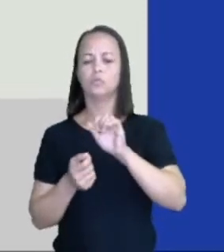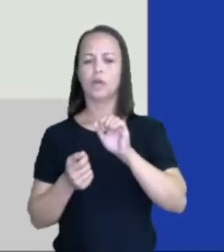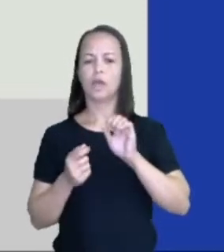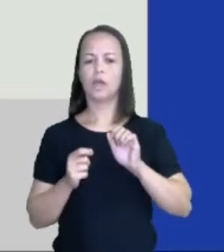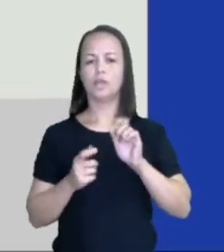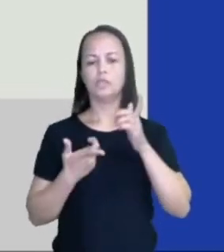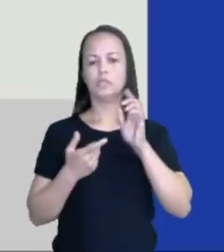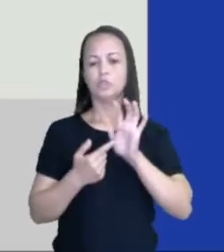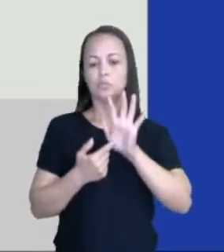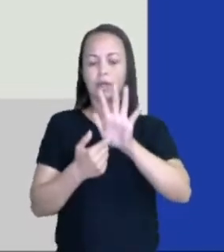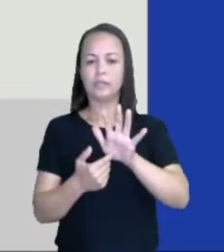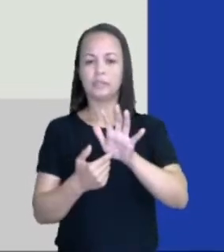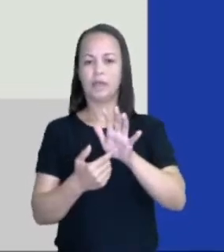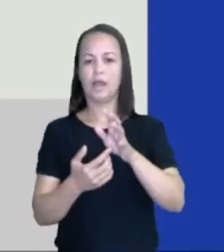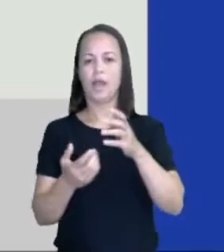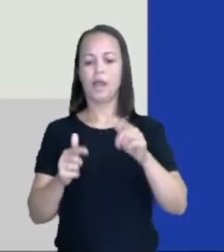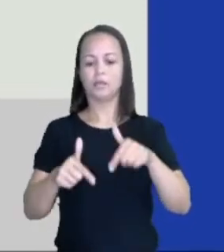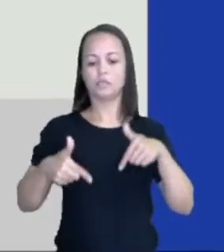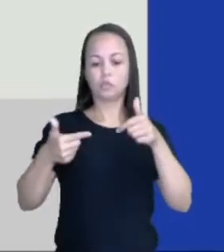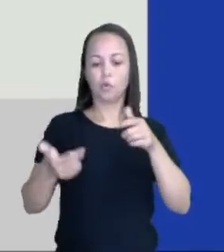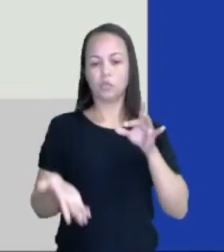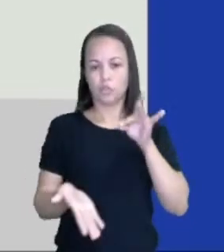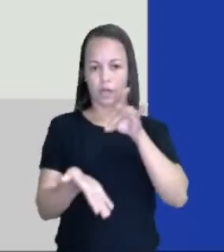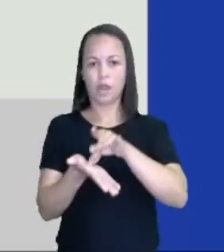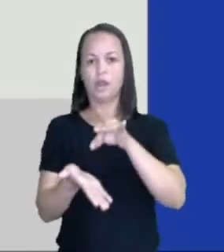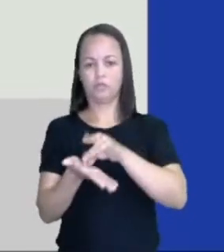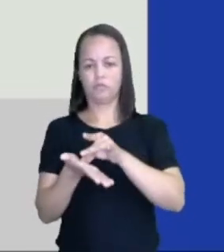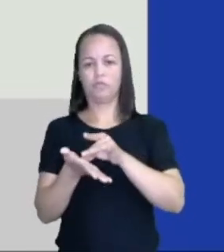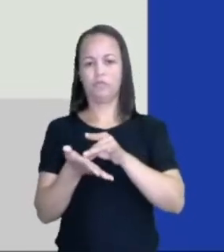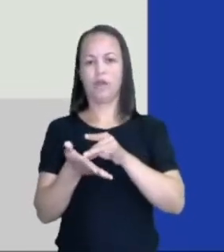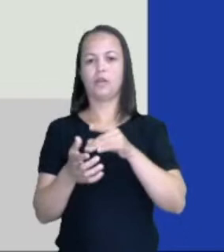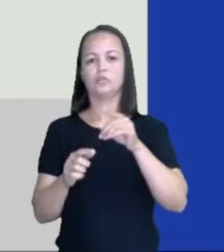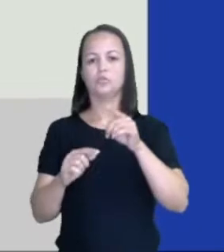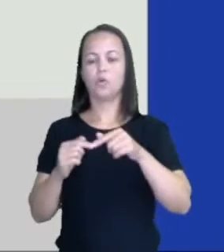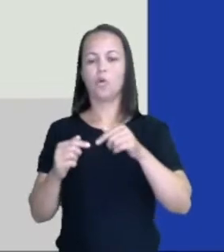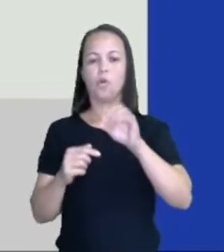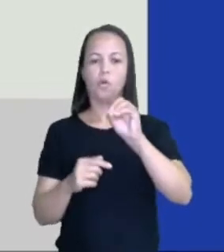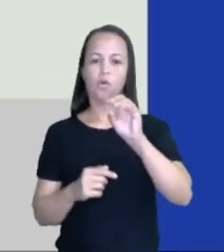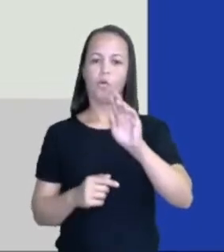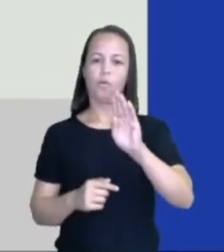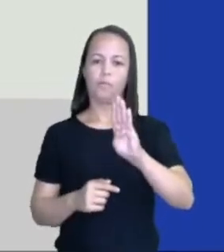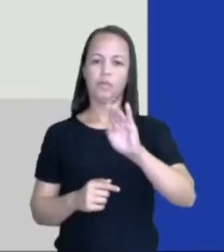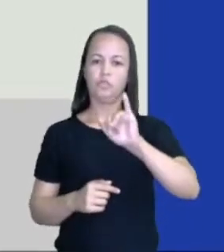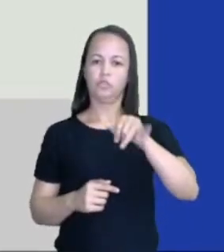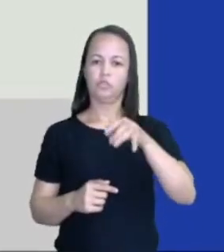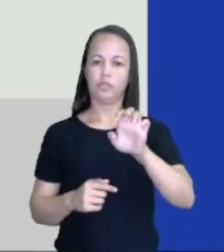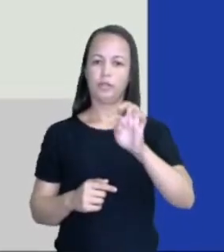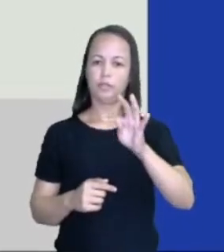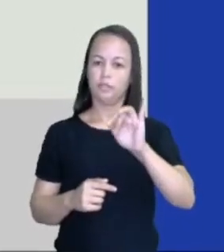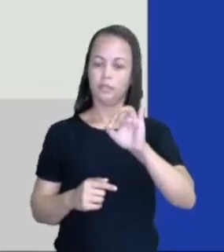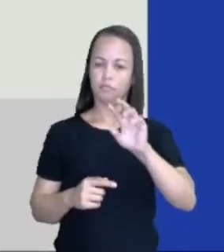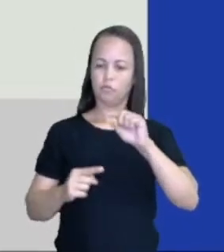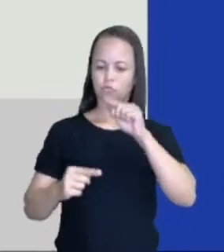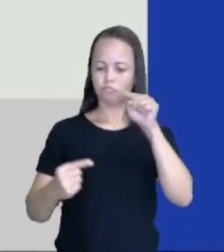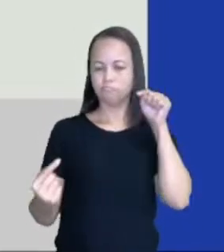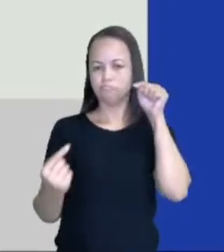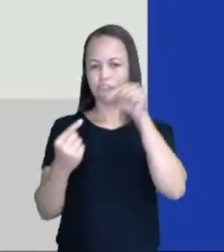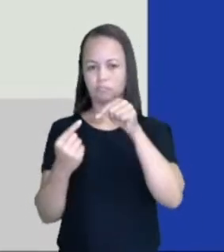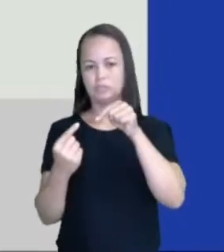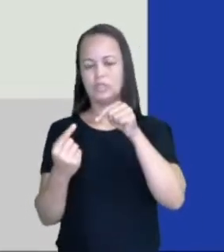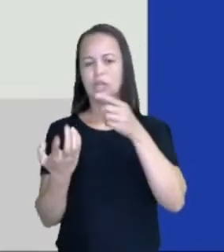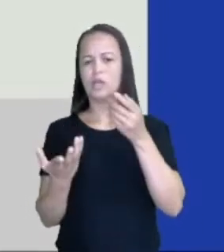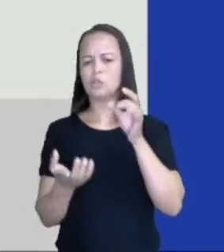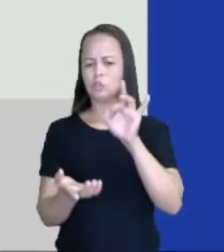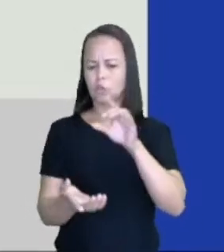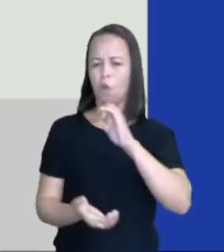expressa ações reais, fatos objetivos, não só em espanhol como em vários idiomas,